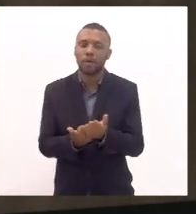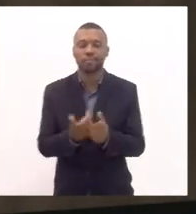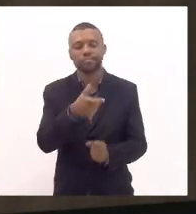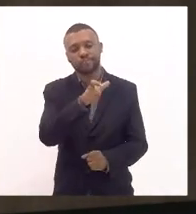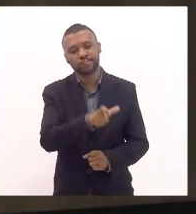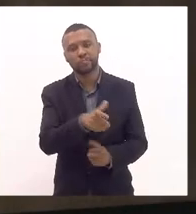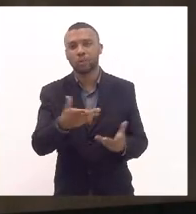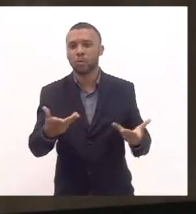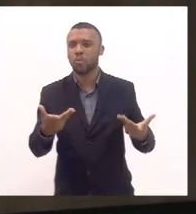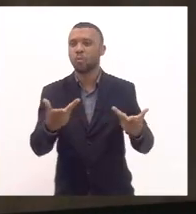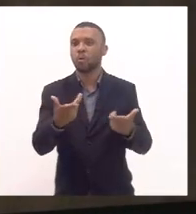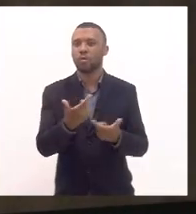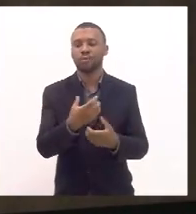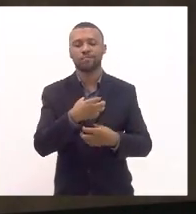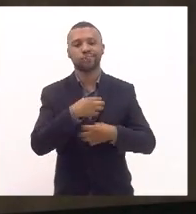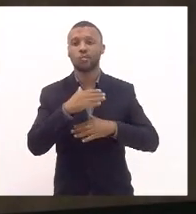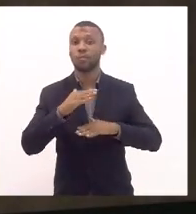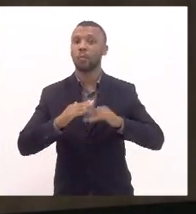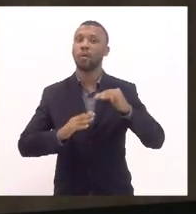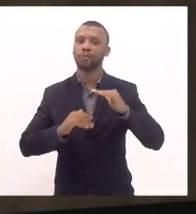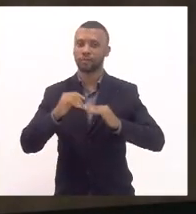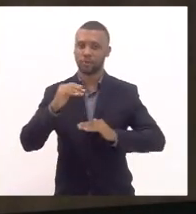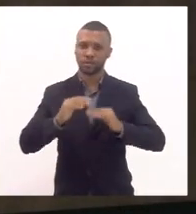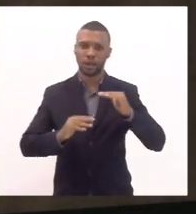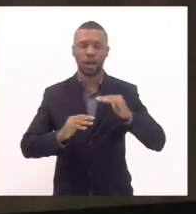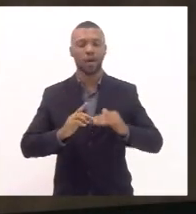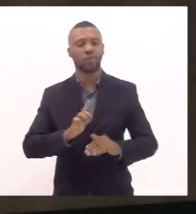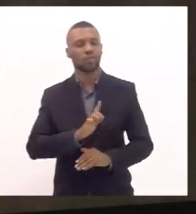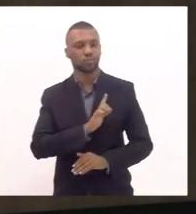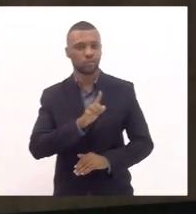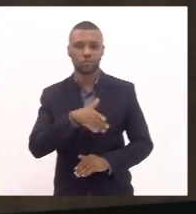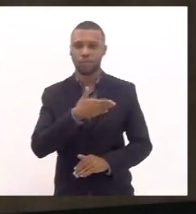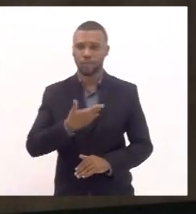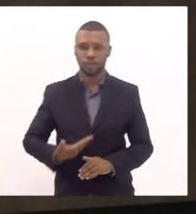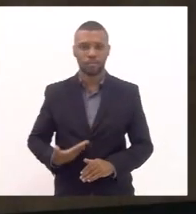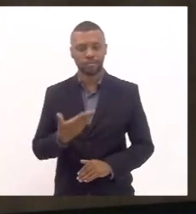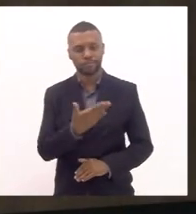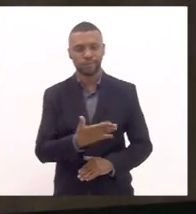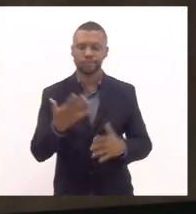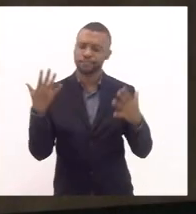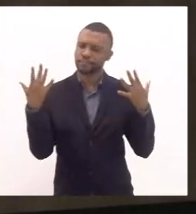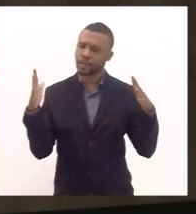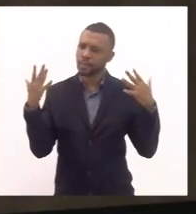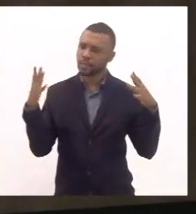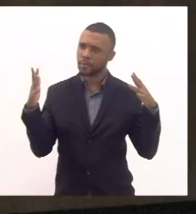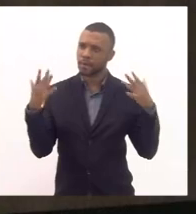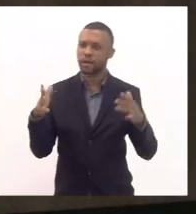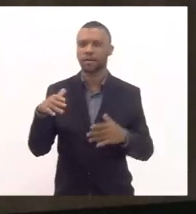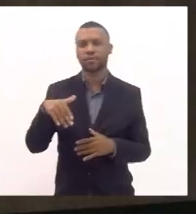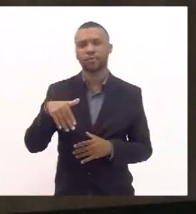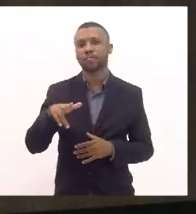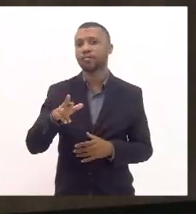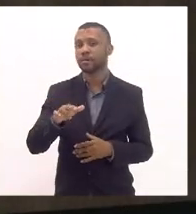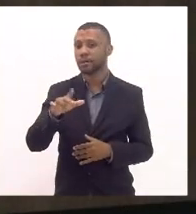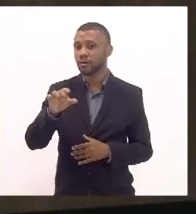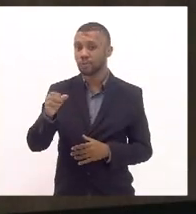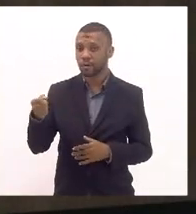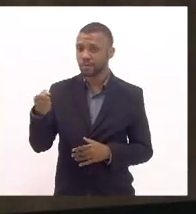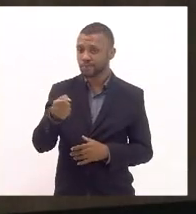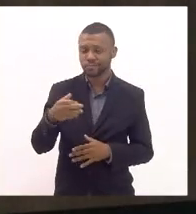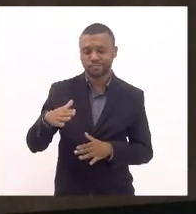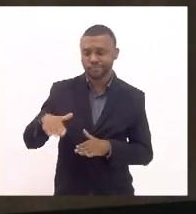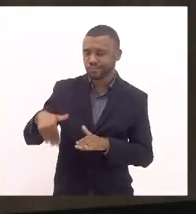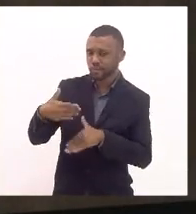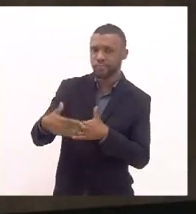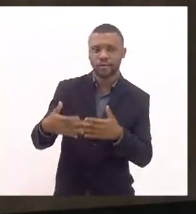pelo grande profissional gestor público que é Meus parabéns Murilo pela sua recondução ou me